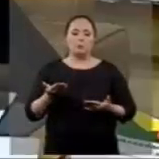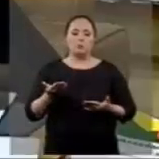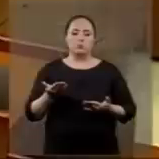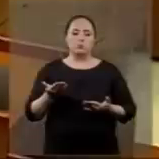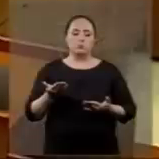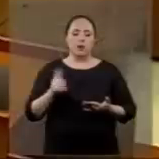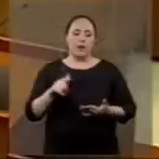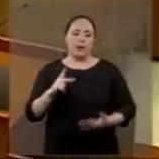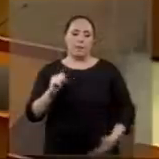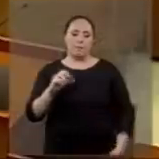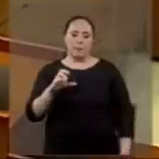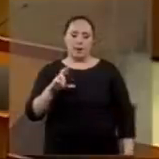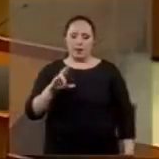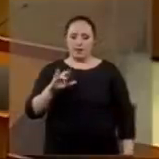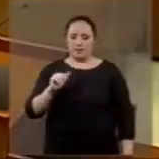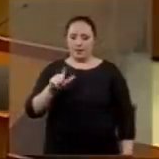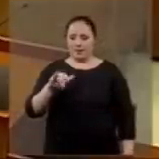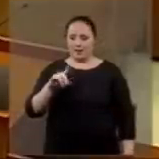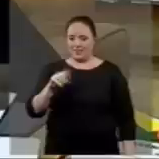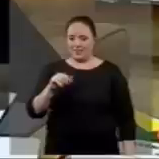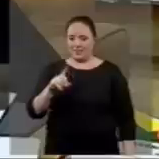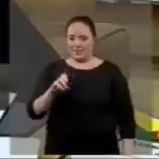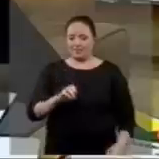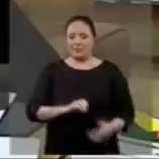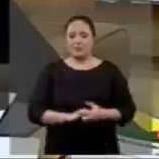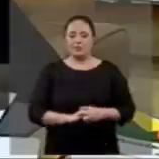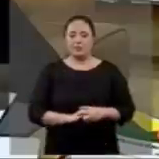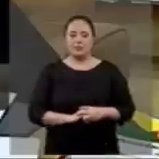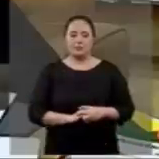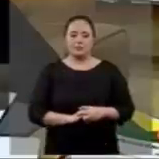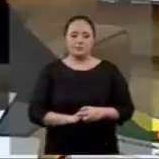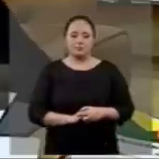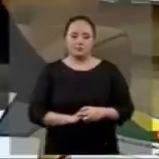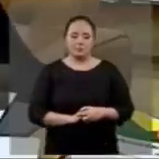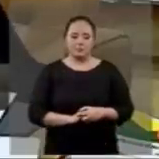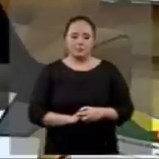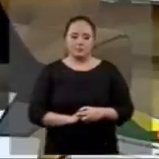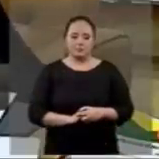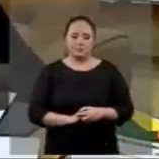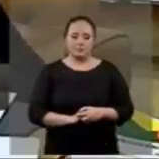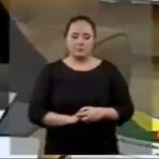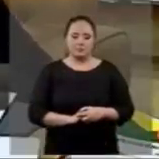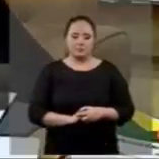Sim, claro. Mas, de qualquer forma, vamos devolver uma perplexidade num ambiente